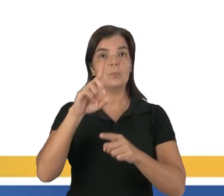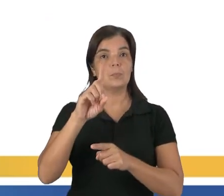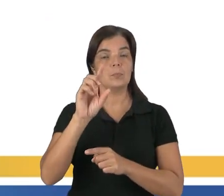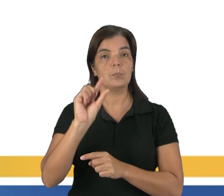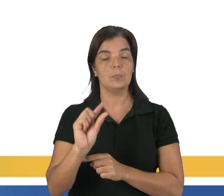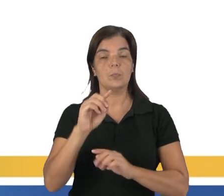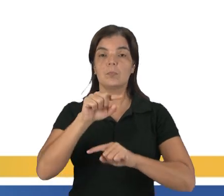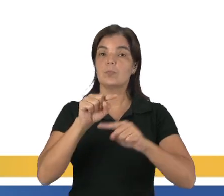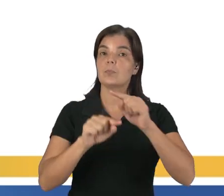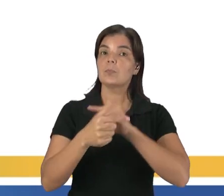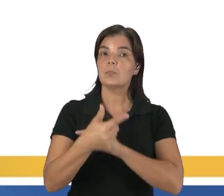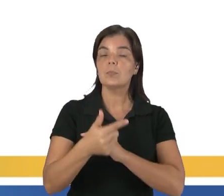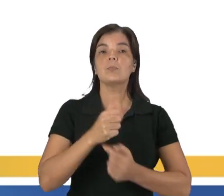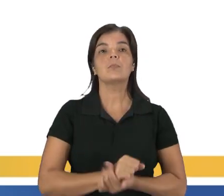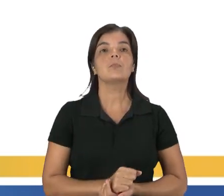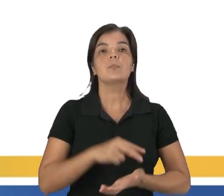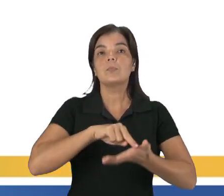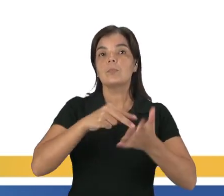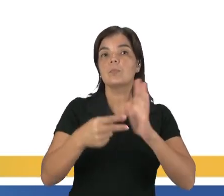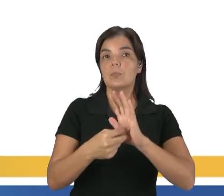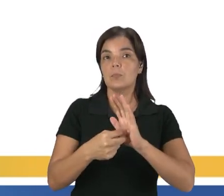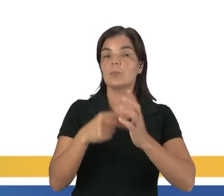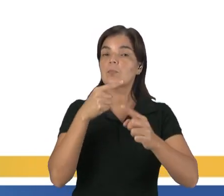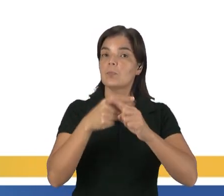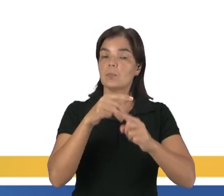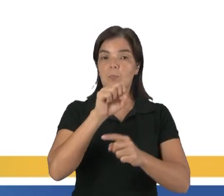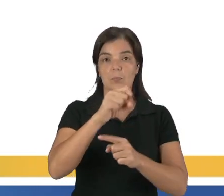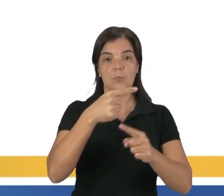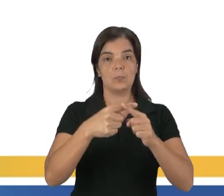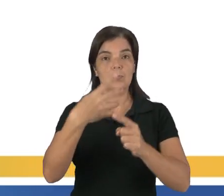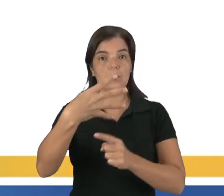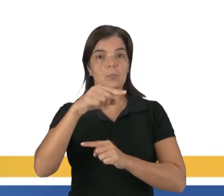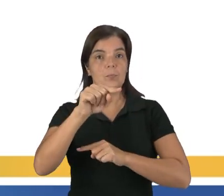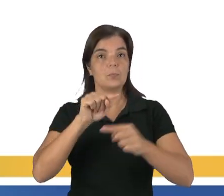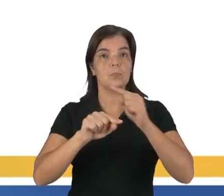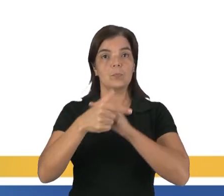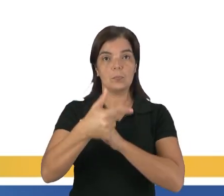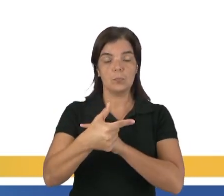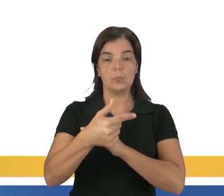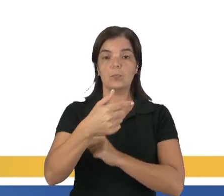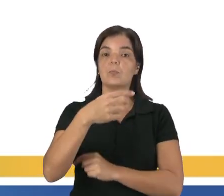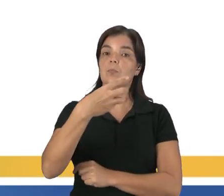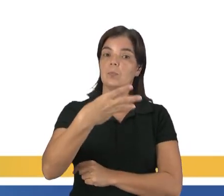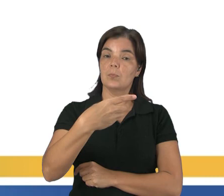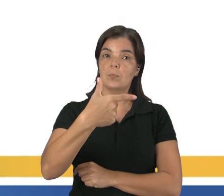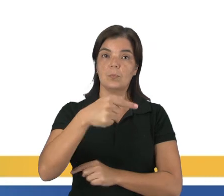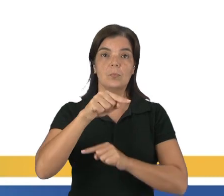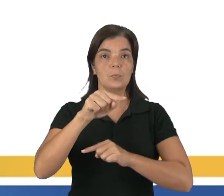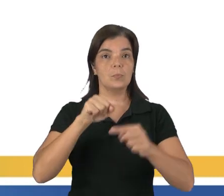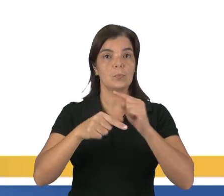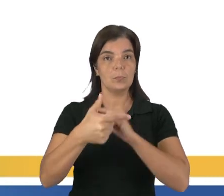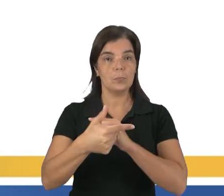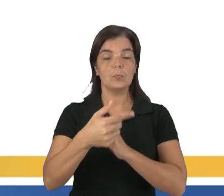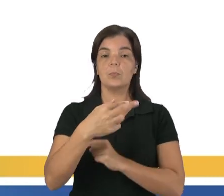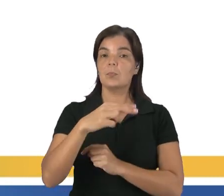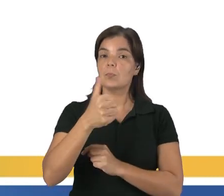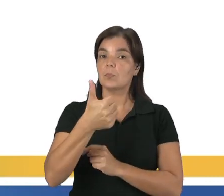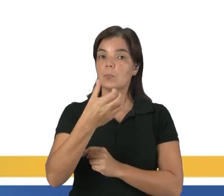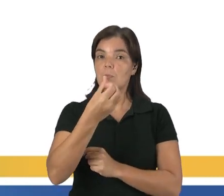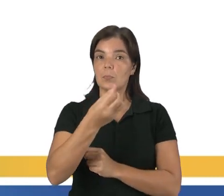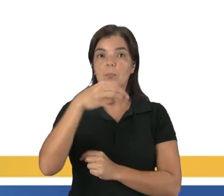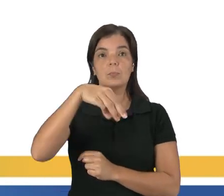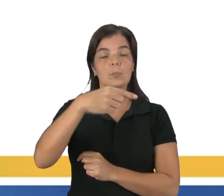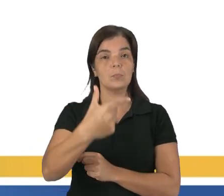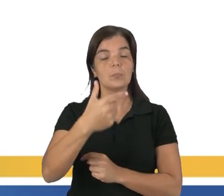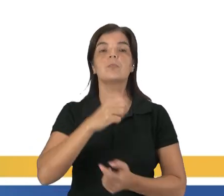menor dividido por 2. Ou seja, multiplicando 8 vezes 4 dividido por 2, que é igual a 32 meios, que é igual a